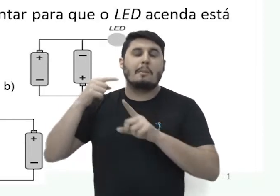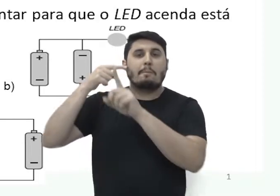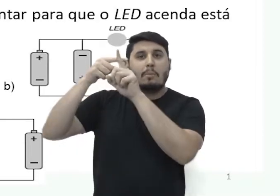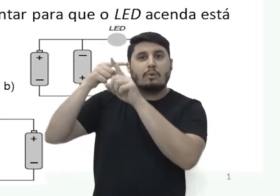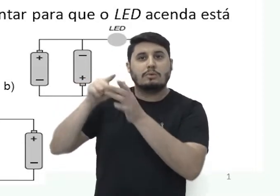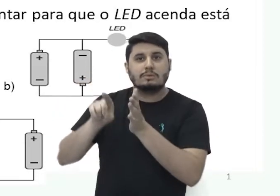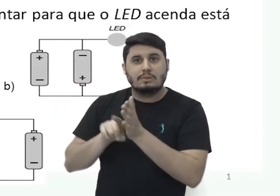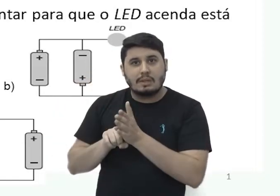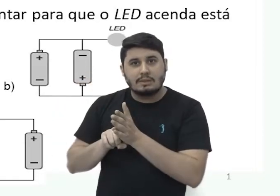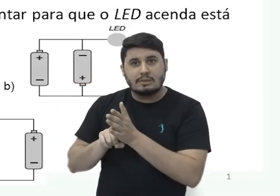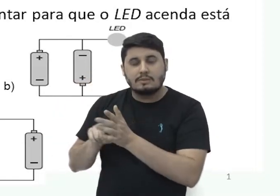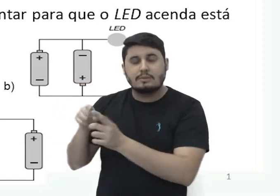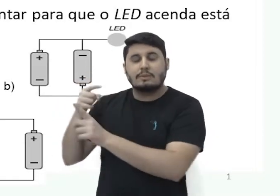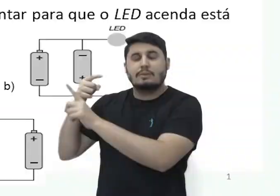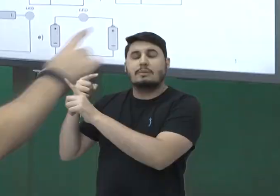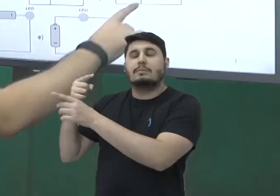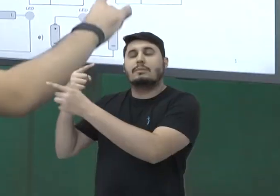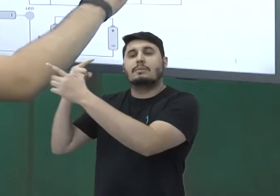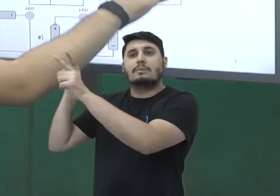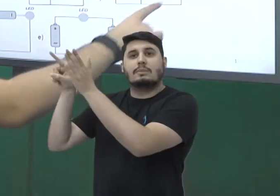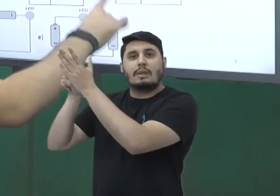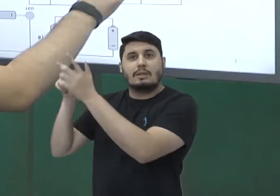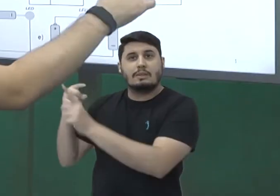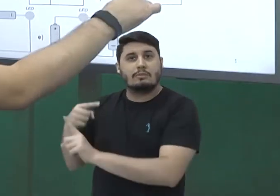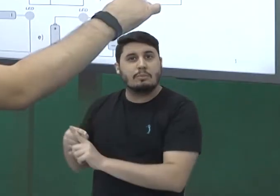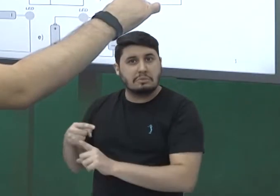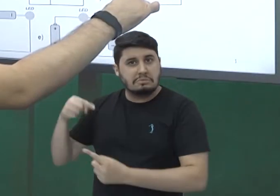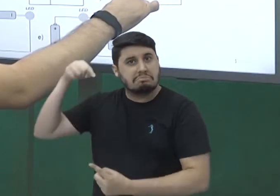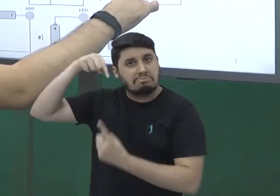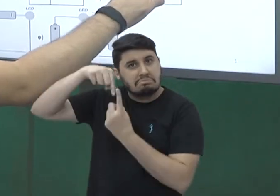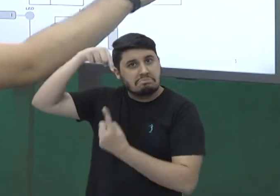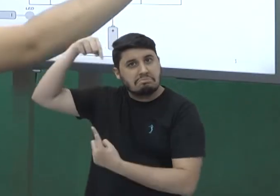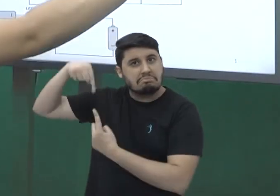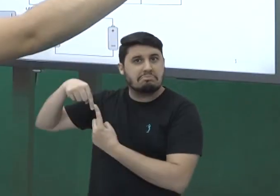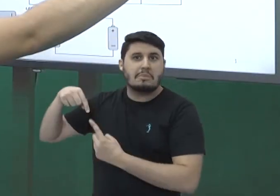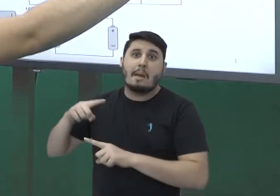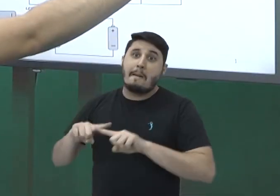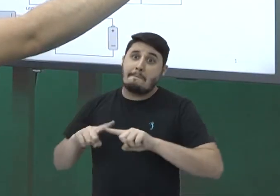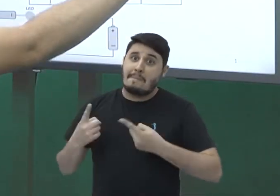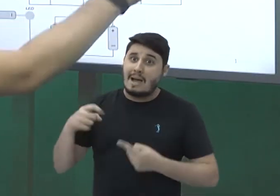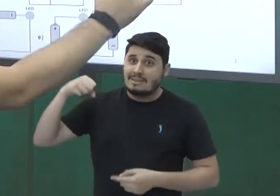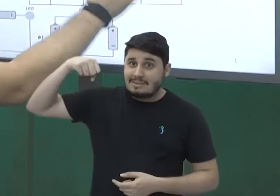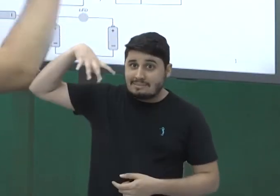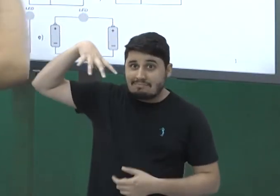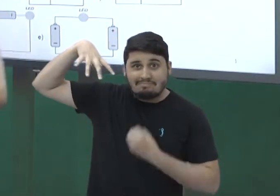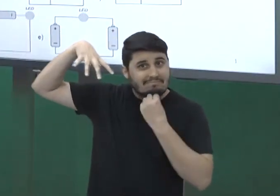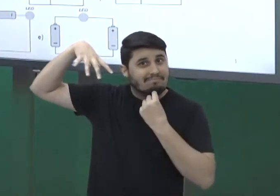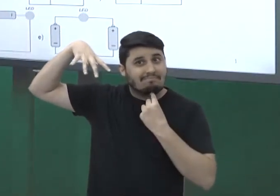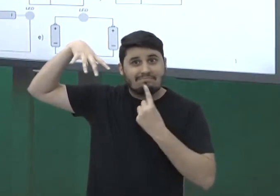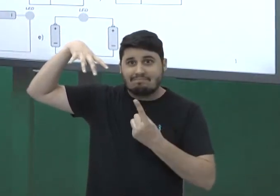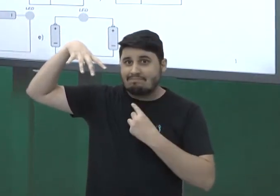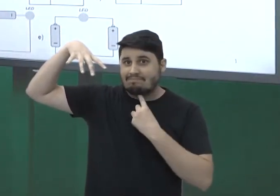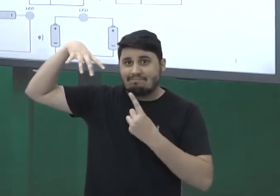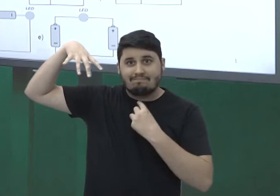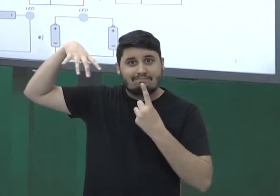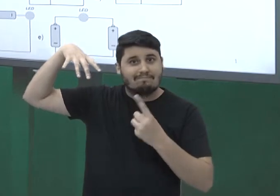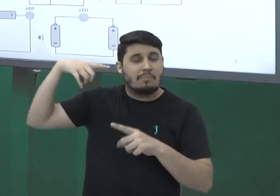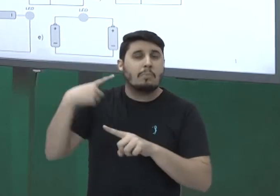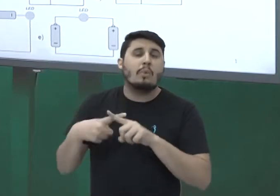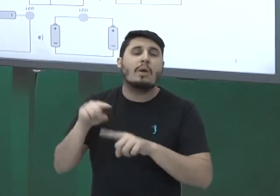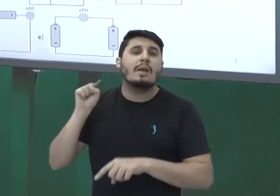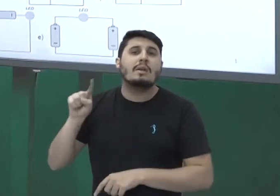negativo com polo positivo, certo? Mas ainda assim não vai acender o LED, por quê? Porque aqui a voltagem é de 1,5